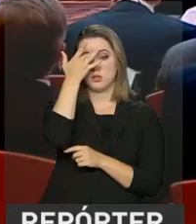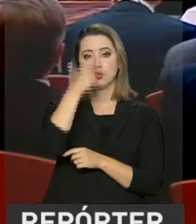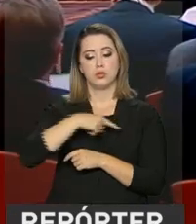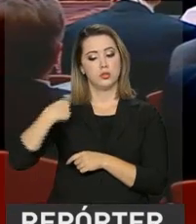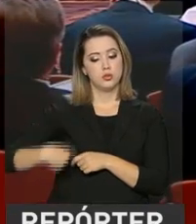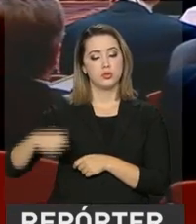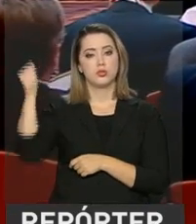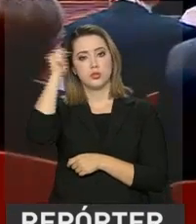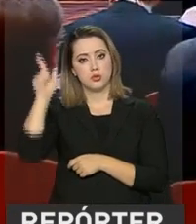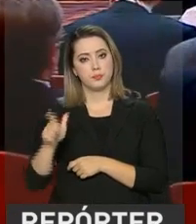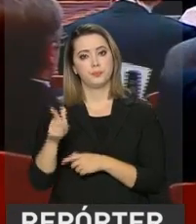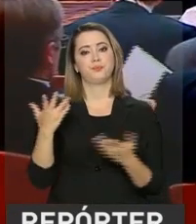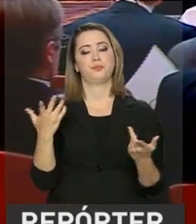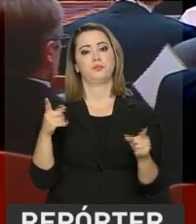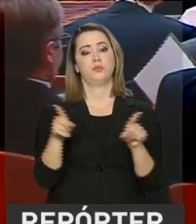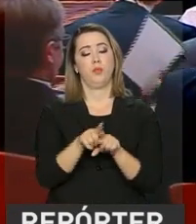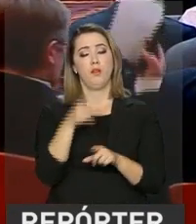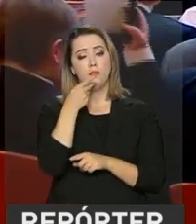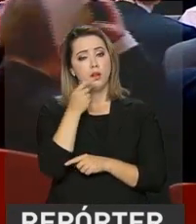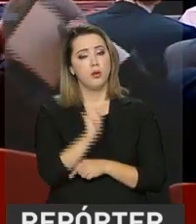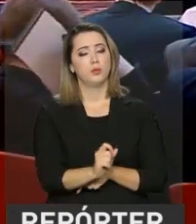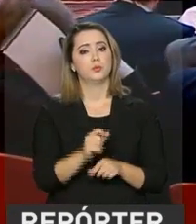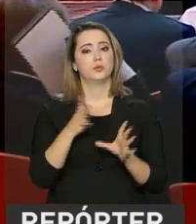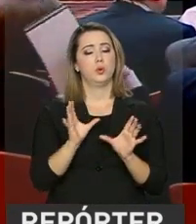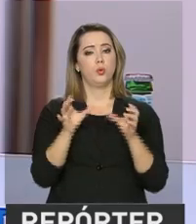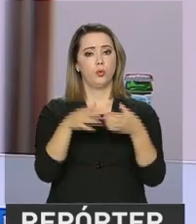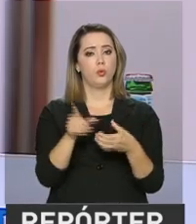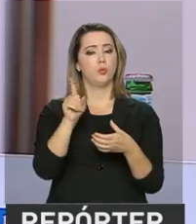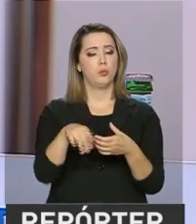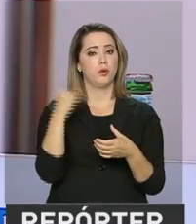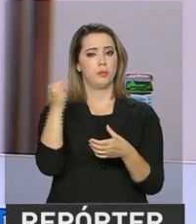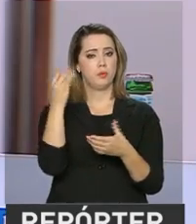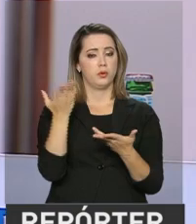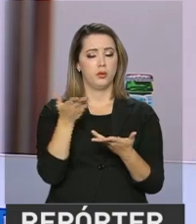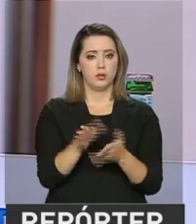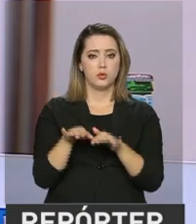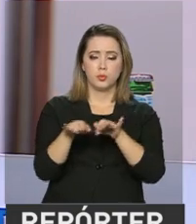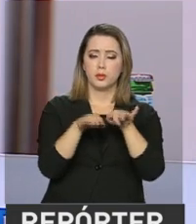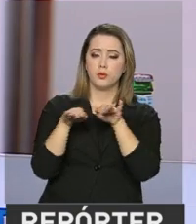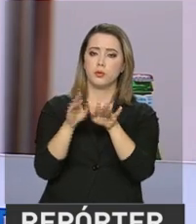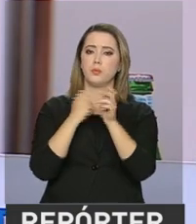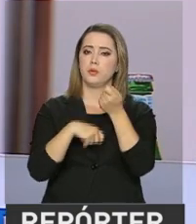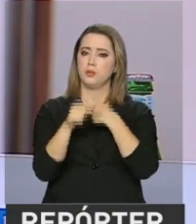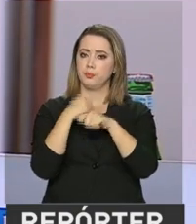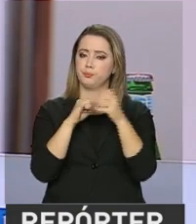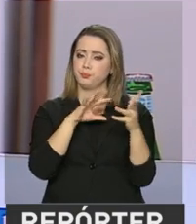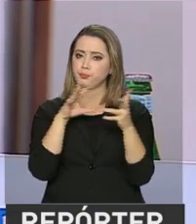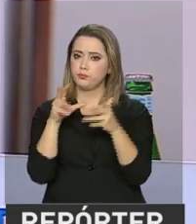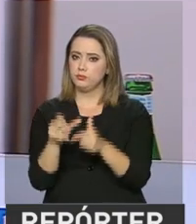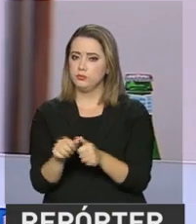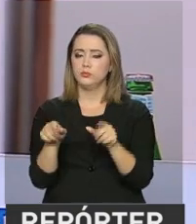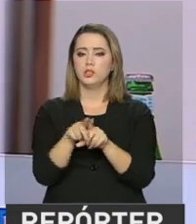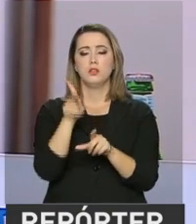Sul. No encontro, o presidente afirmou que o grupo se coloca como fator de estabilidade na economia internacional